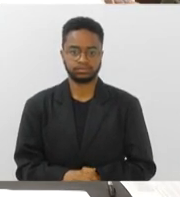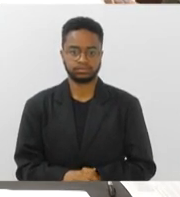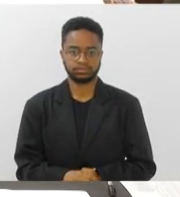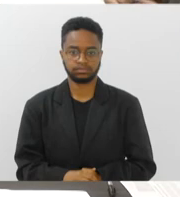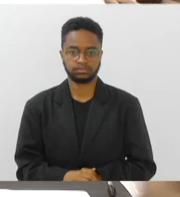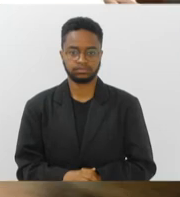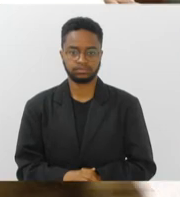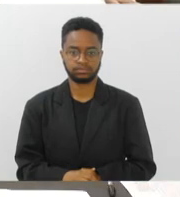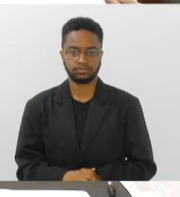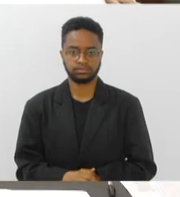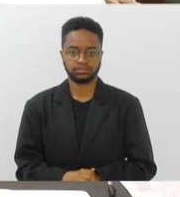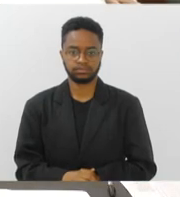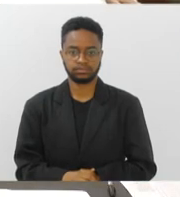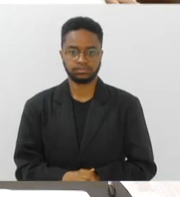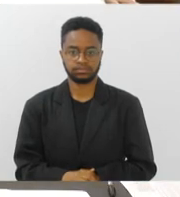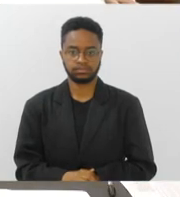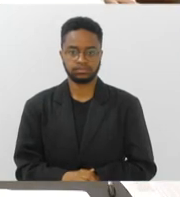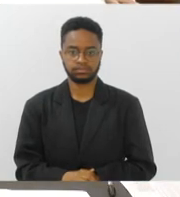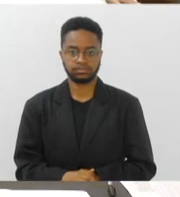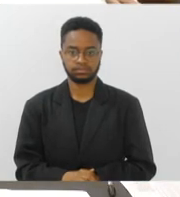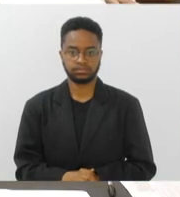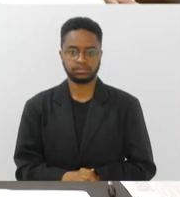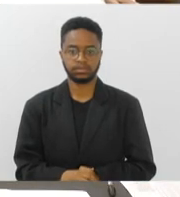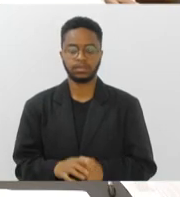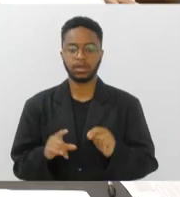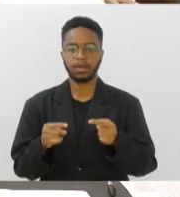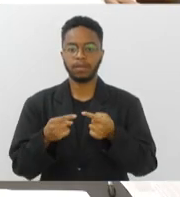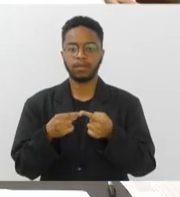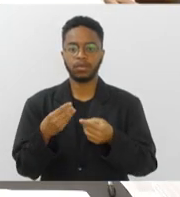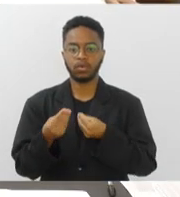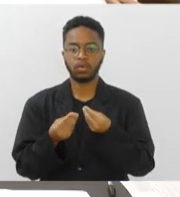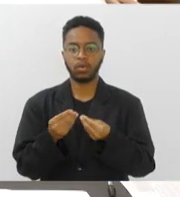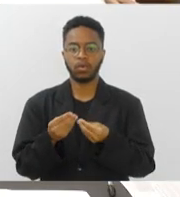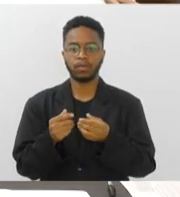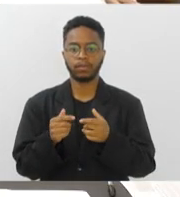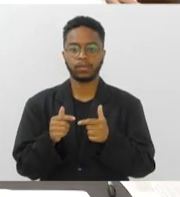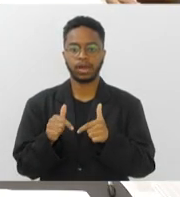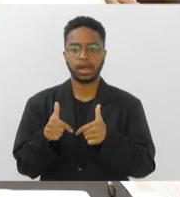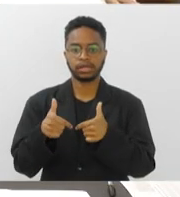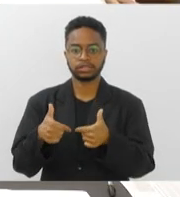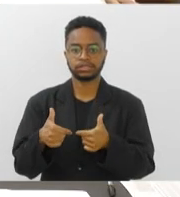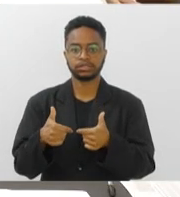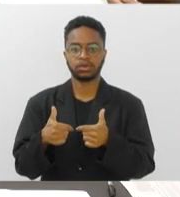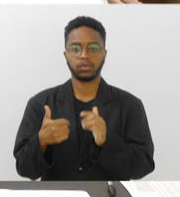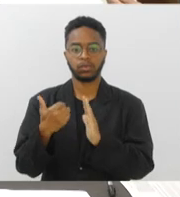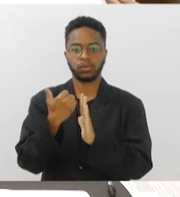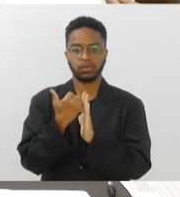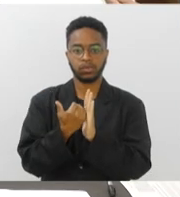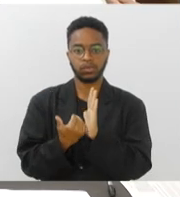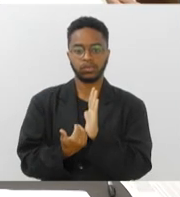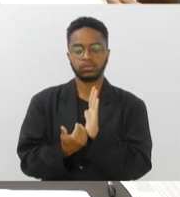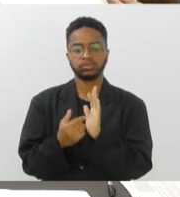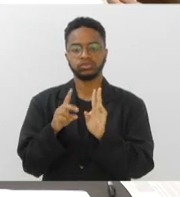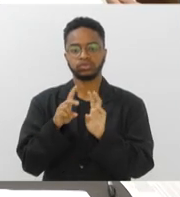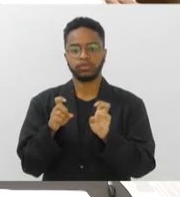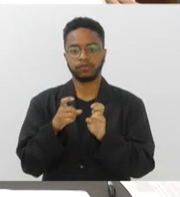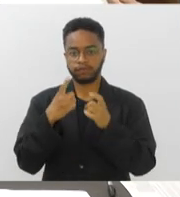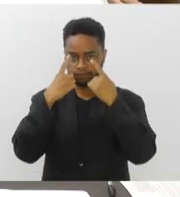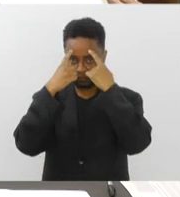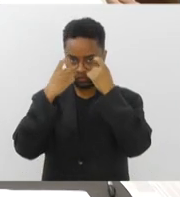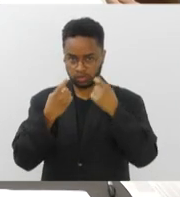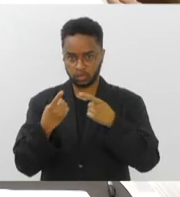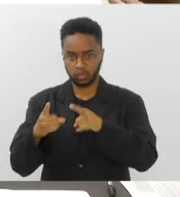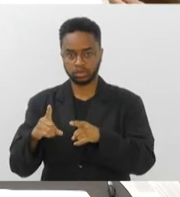Exatamente. As ações afirmativas, preventivas, educativas, violência contra a mulher no interior